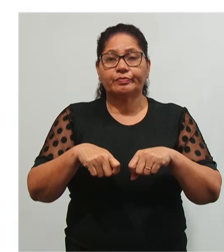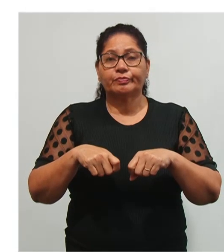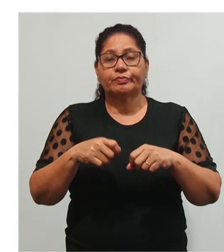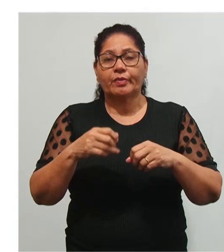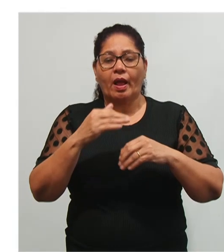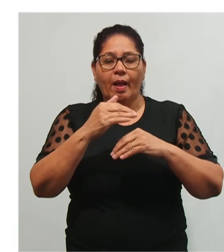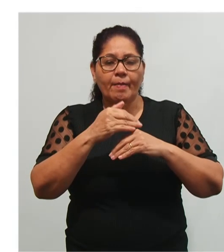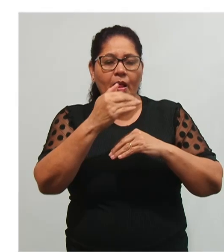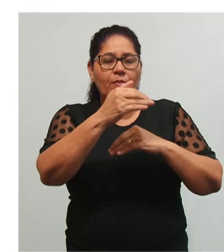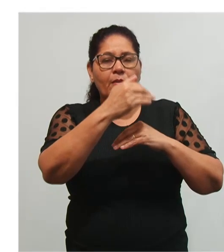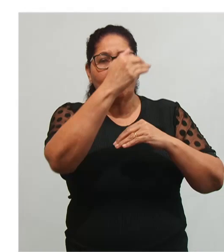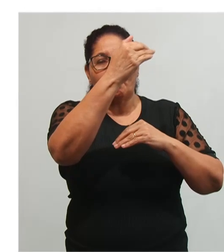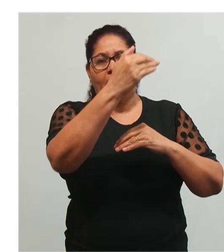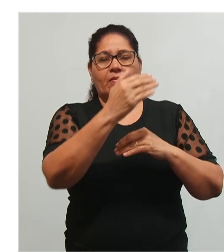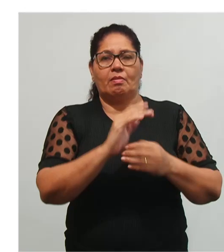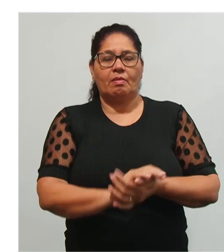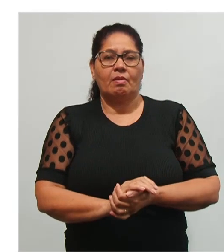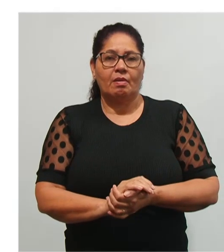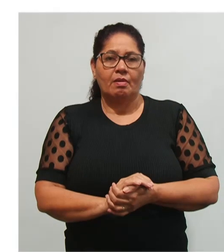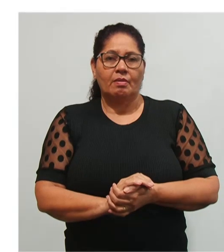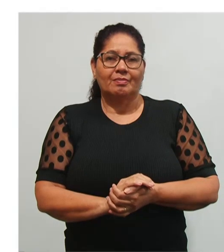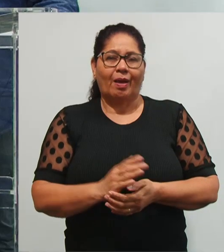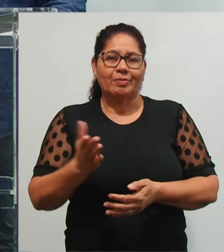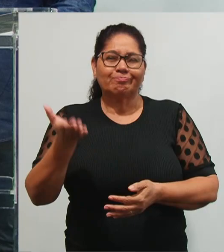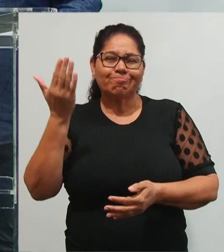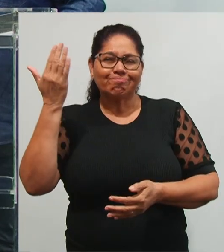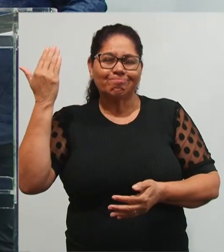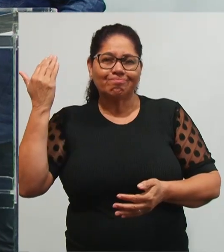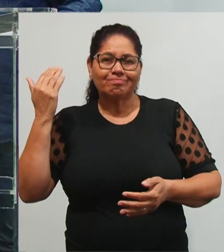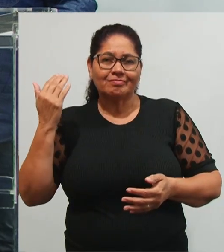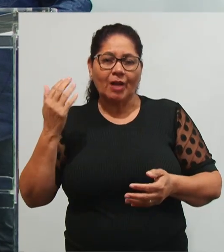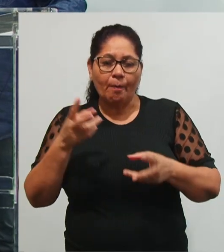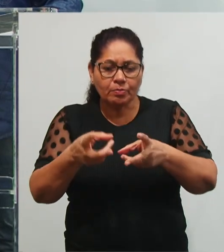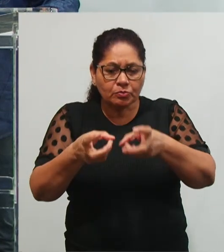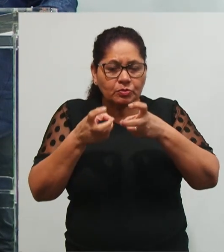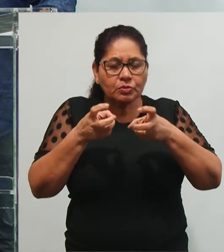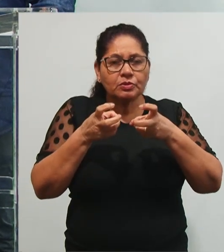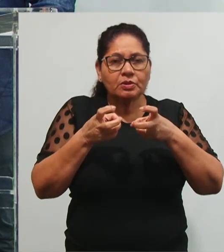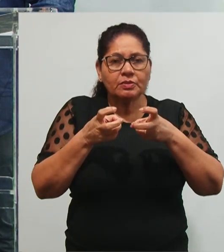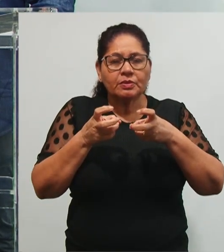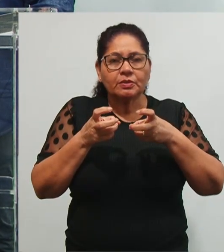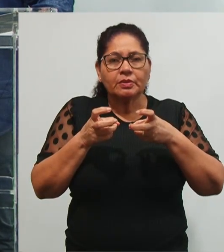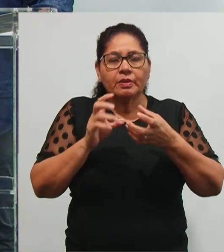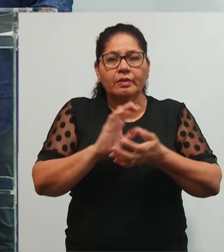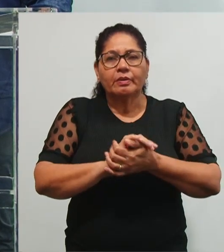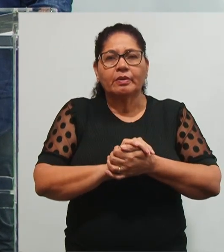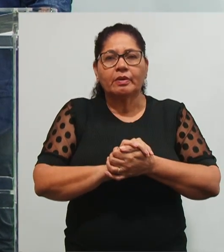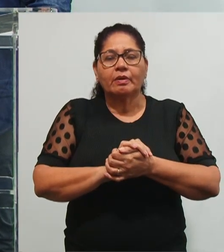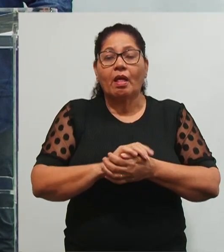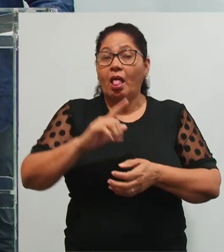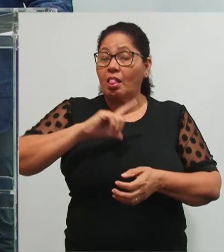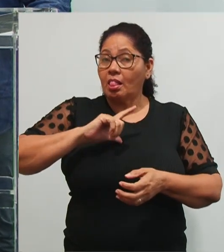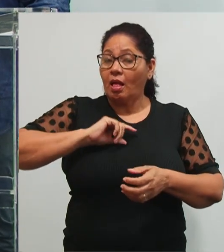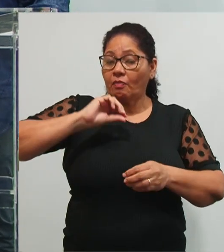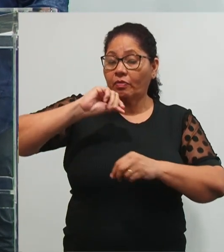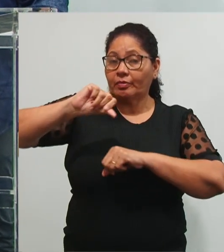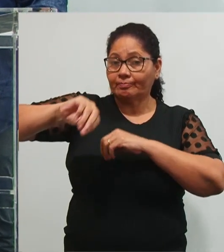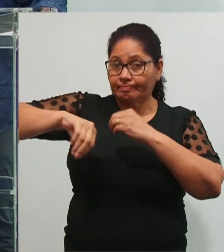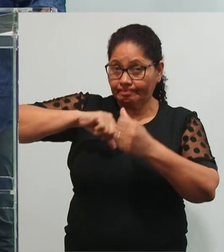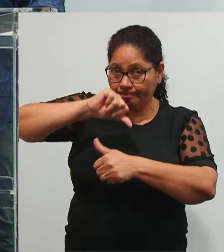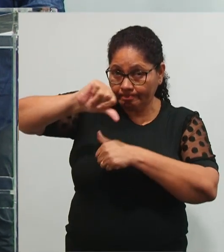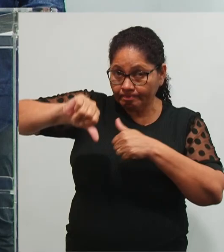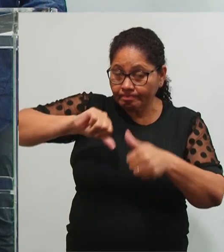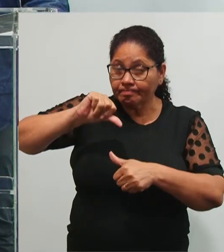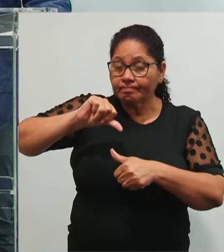sua construção. E com o passar do tempo, percebemos que houveram mudanças. A gestão